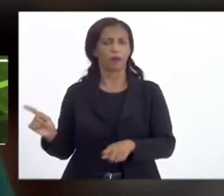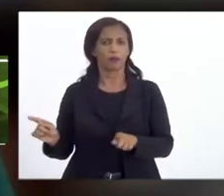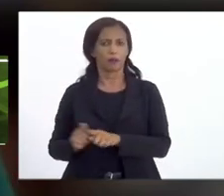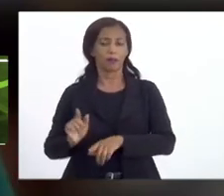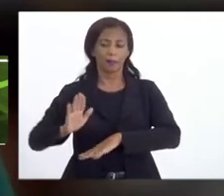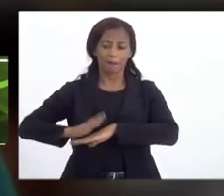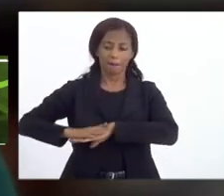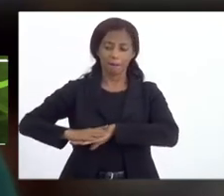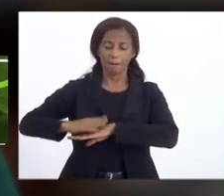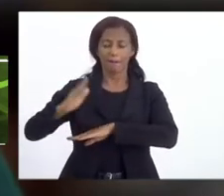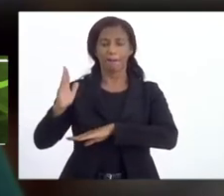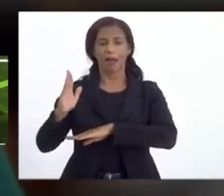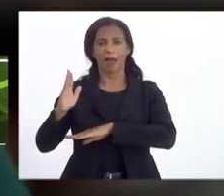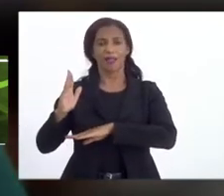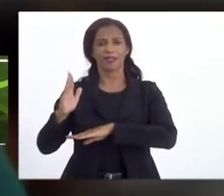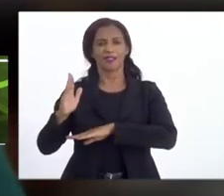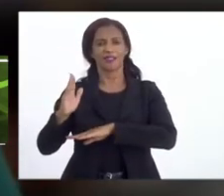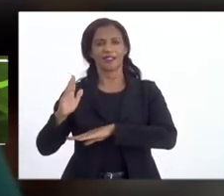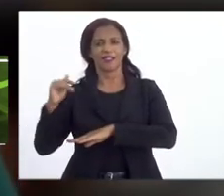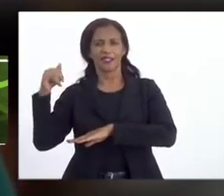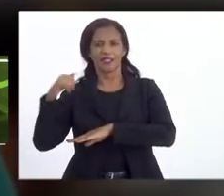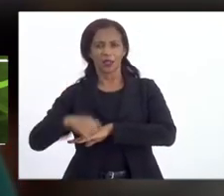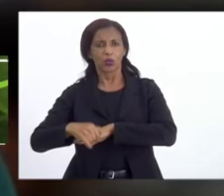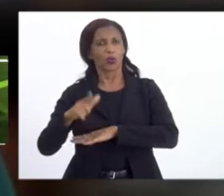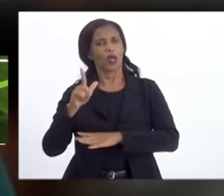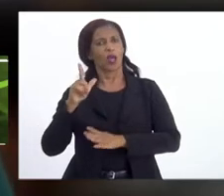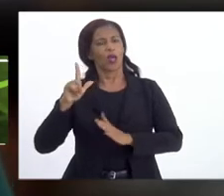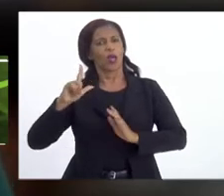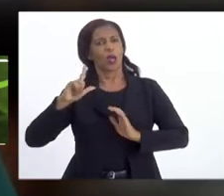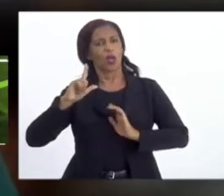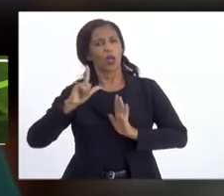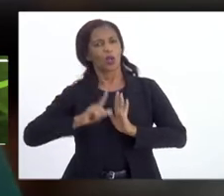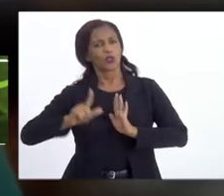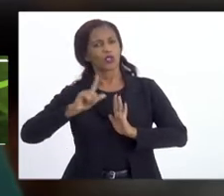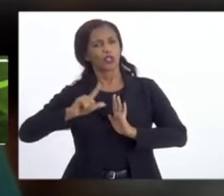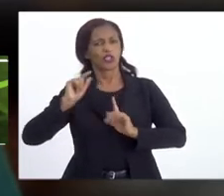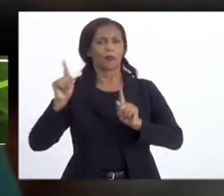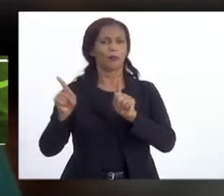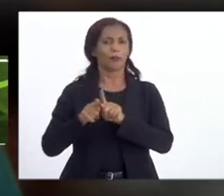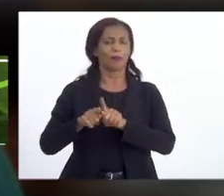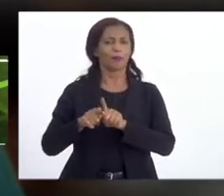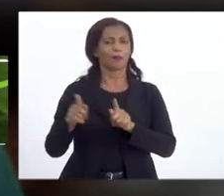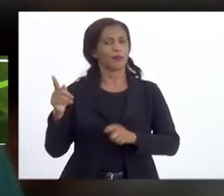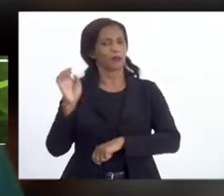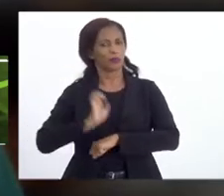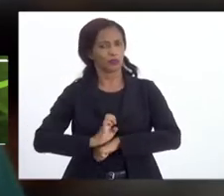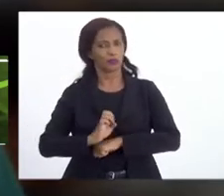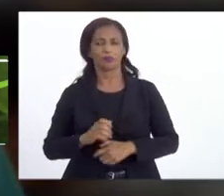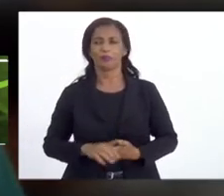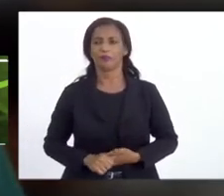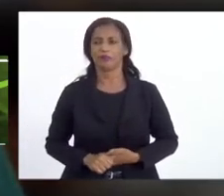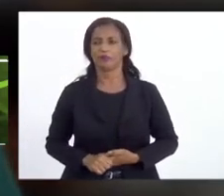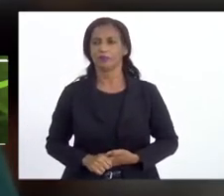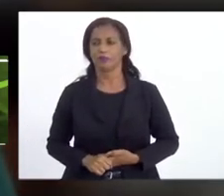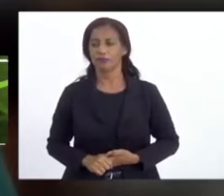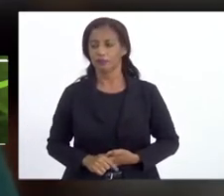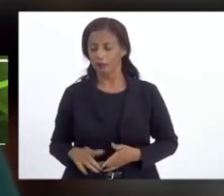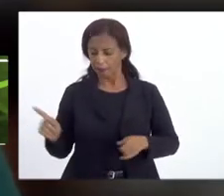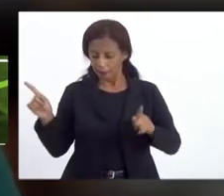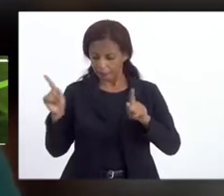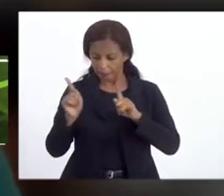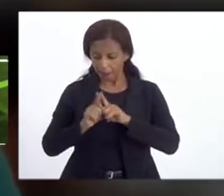mais na rede, na malha logística do estado. Segundo ponto é